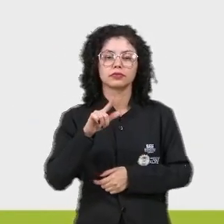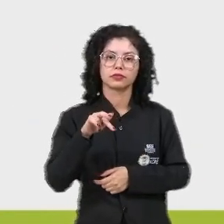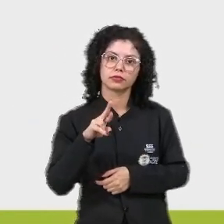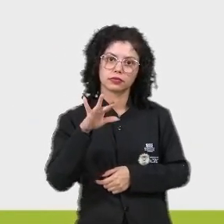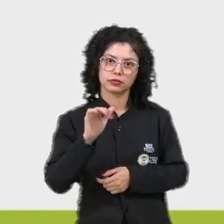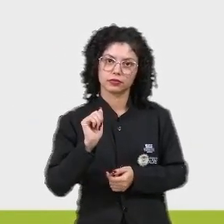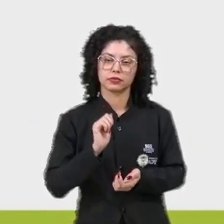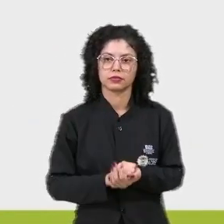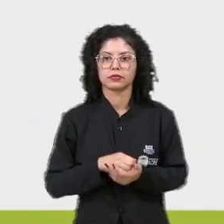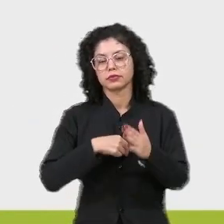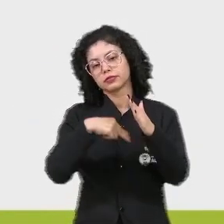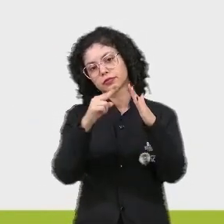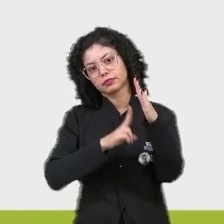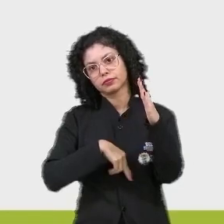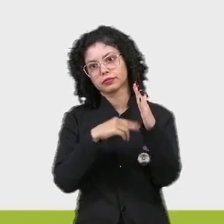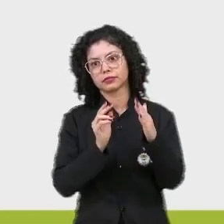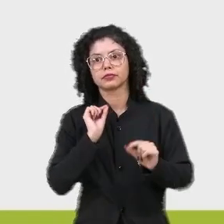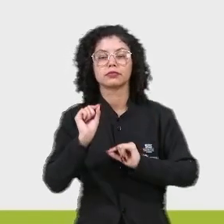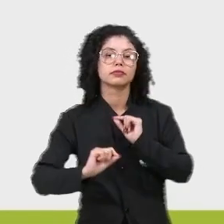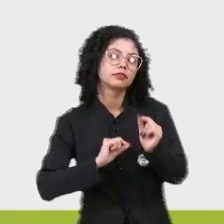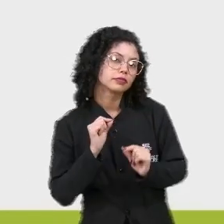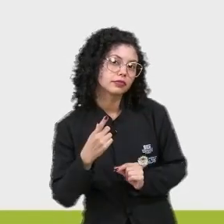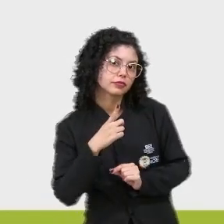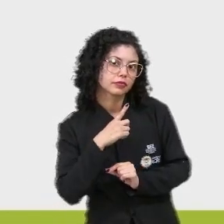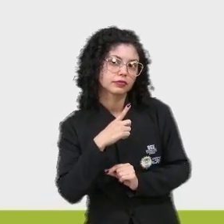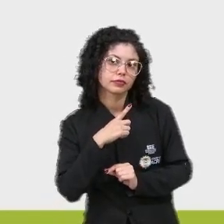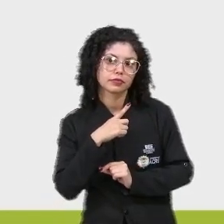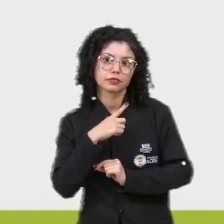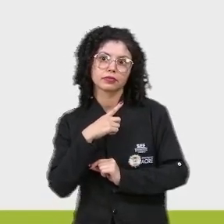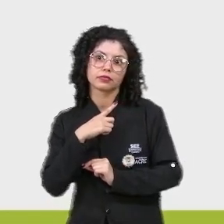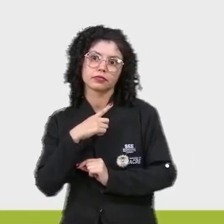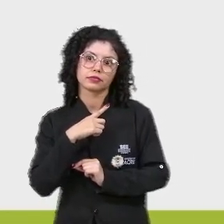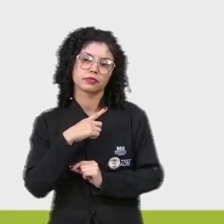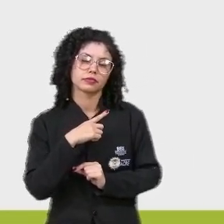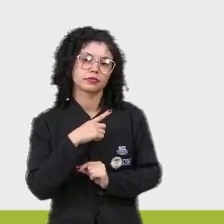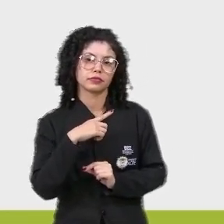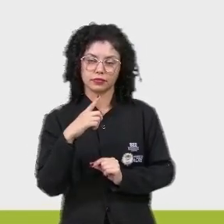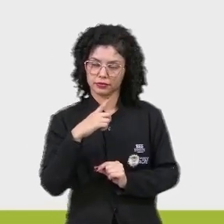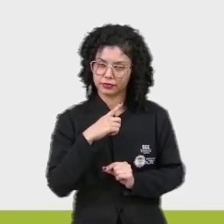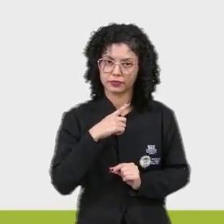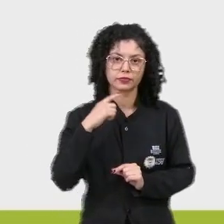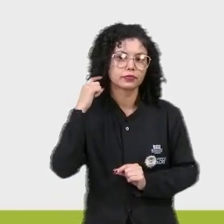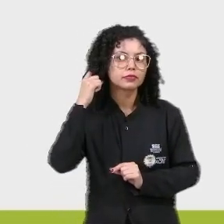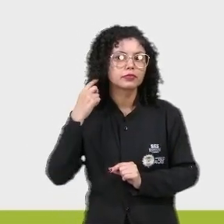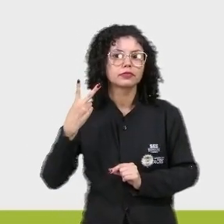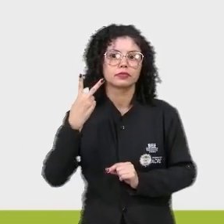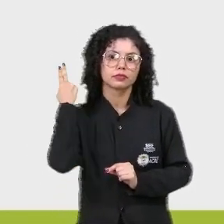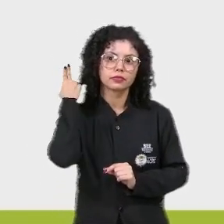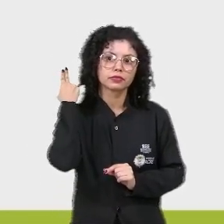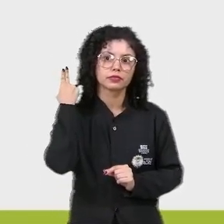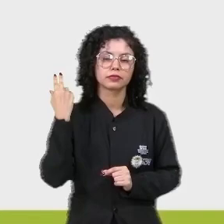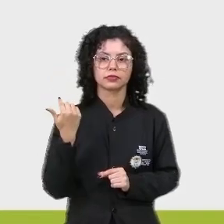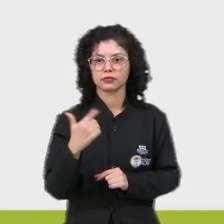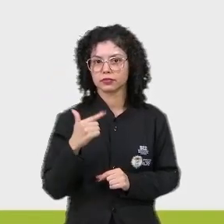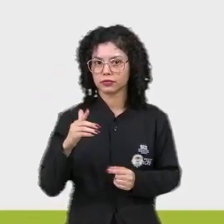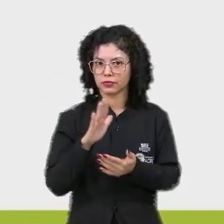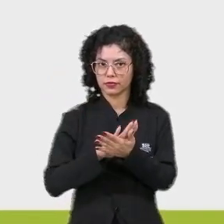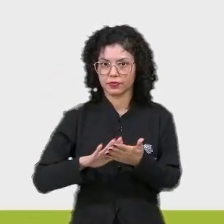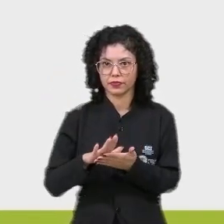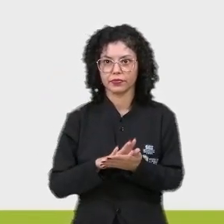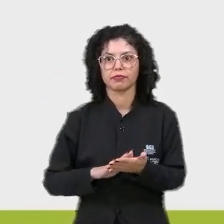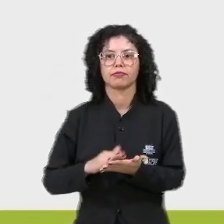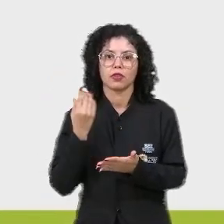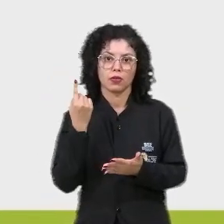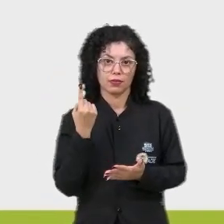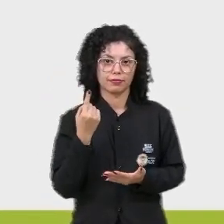um pintor, que tinha sua orelha, né, que teve a sua orelha cortada, que ele não tinha ali uma